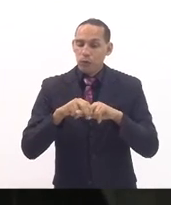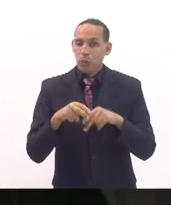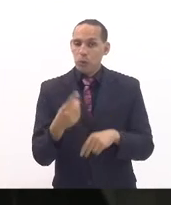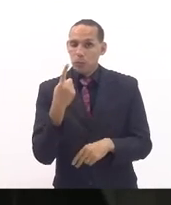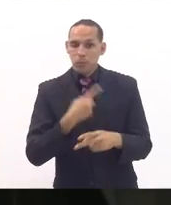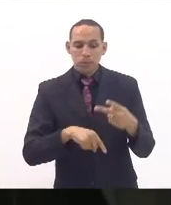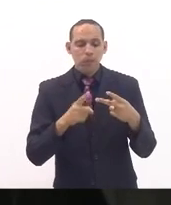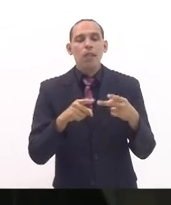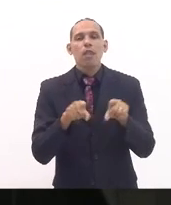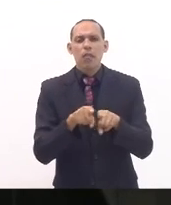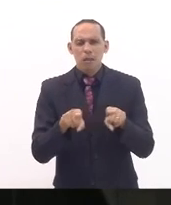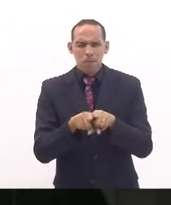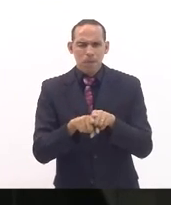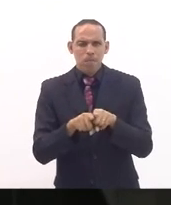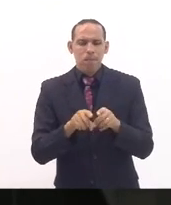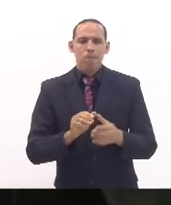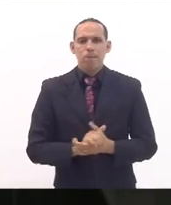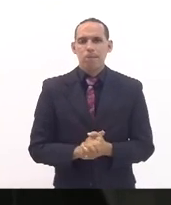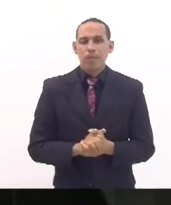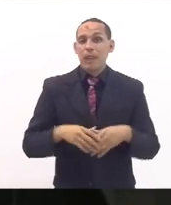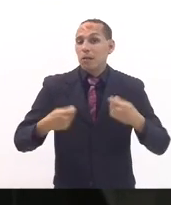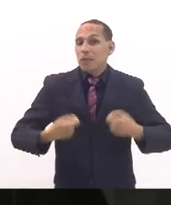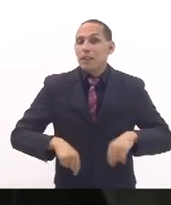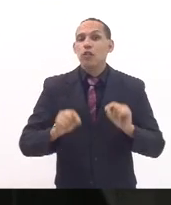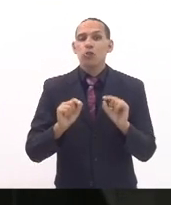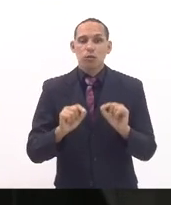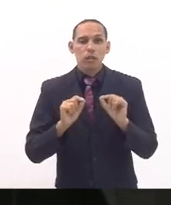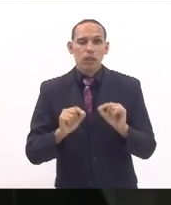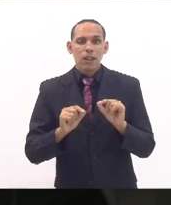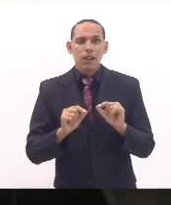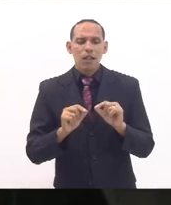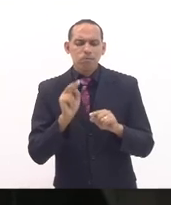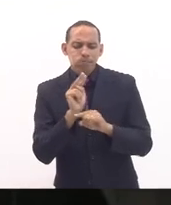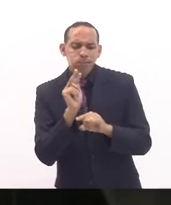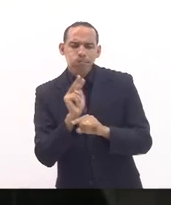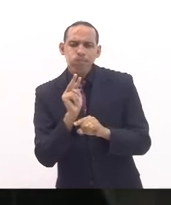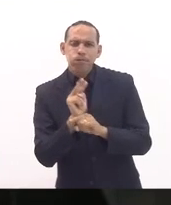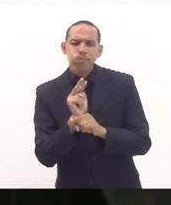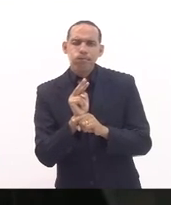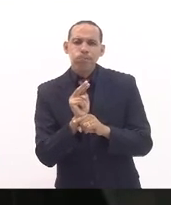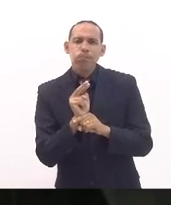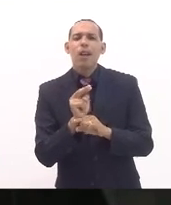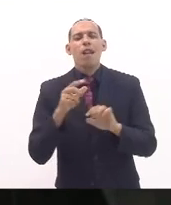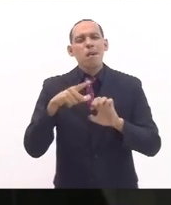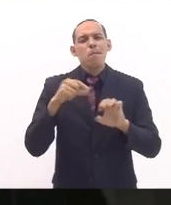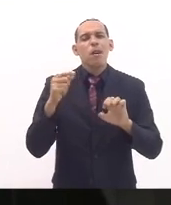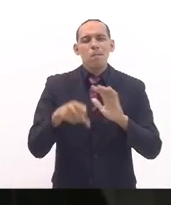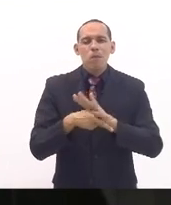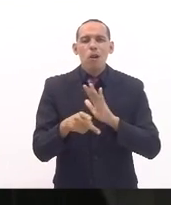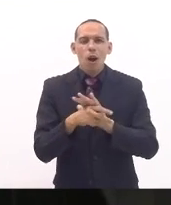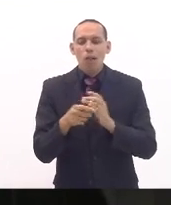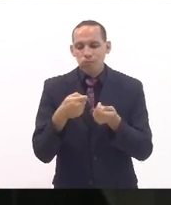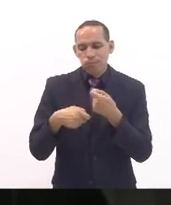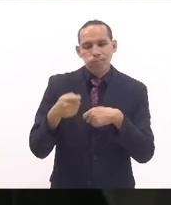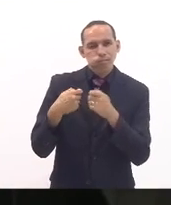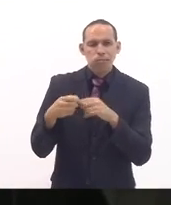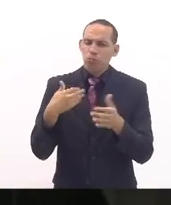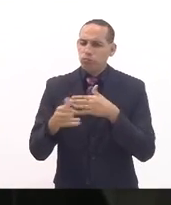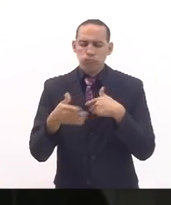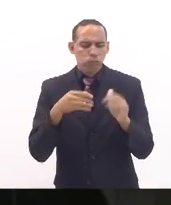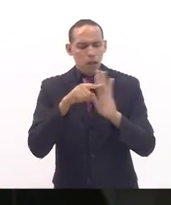aponta também para a necessidade de preservação dos Empreendimentos econômicos mesmo quando a processo de